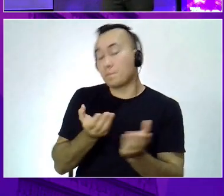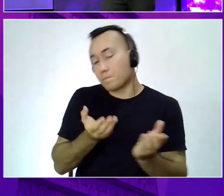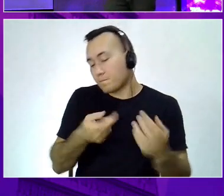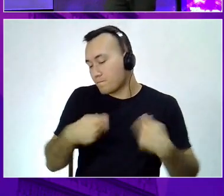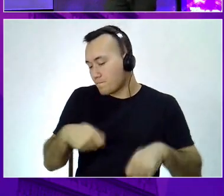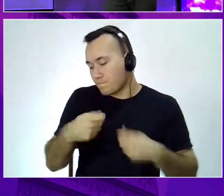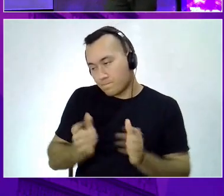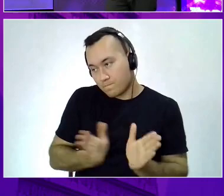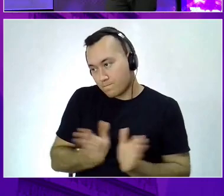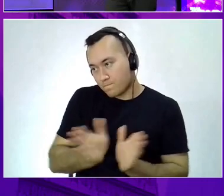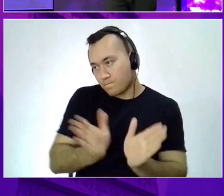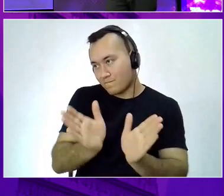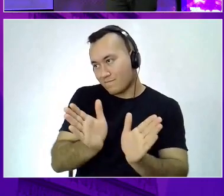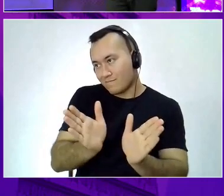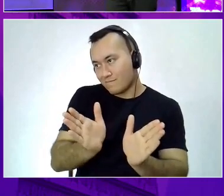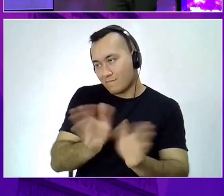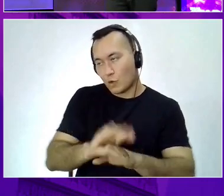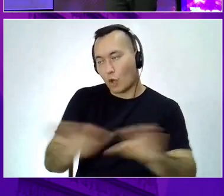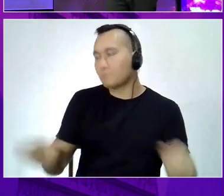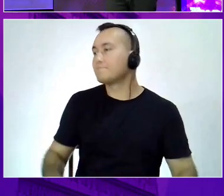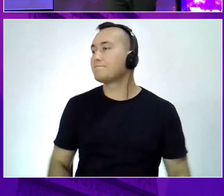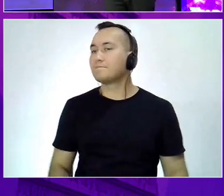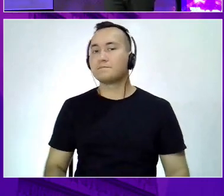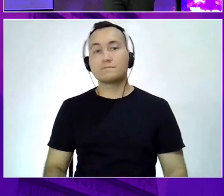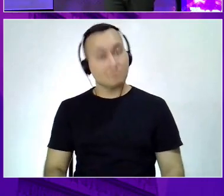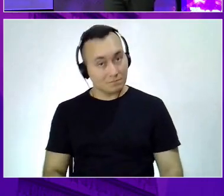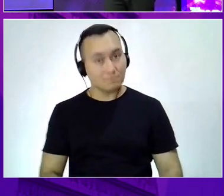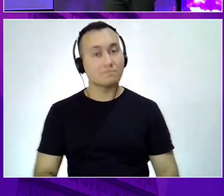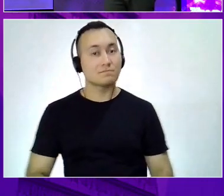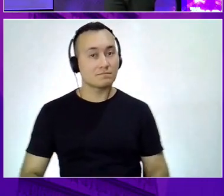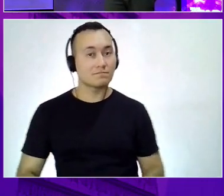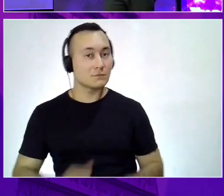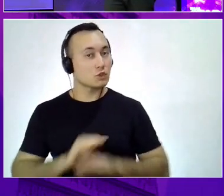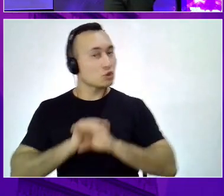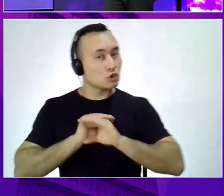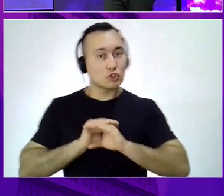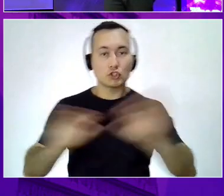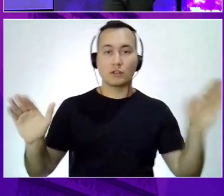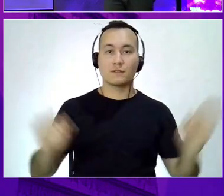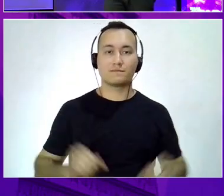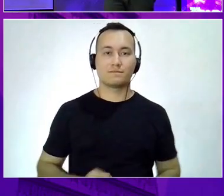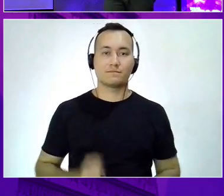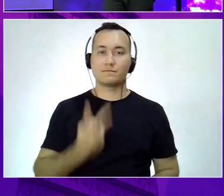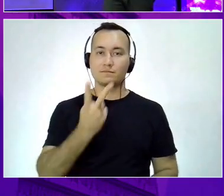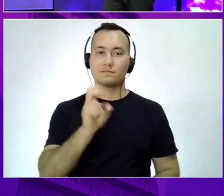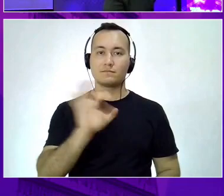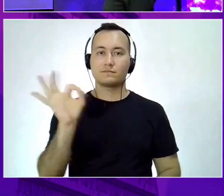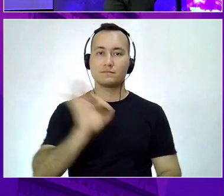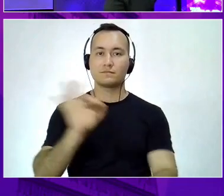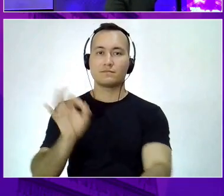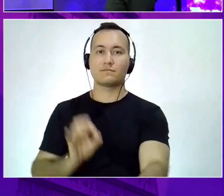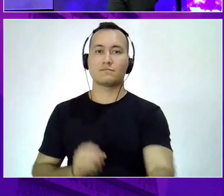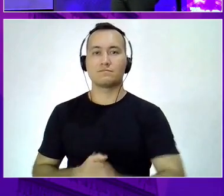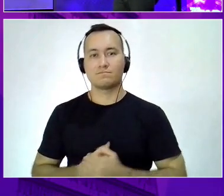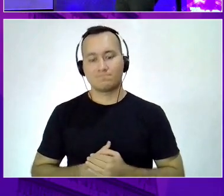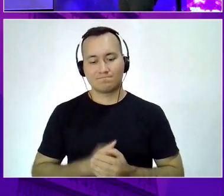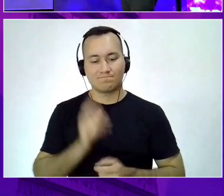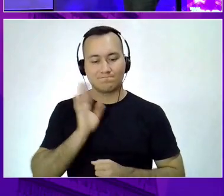do nosso desenvolvimento de software. Fora que a gente gera aquela sigla bonitinha que tá em voga, né?